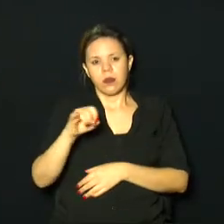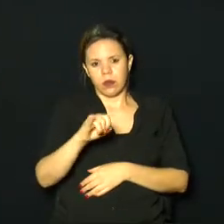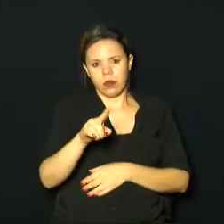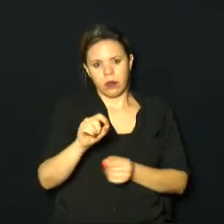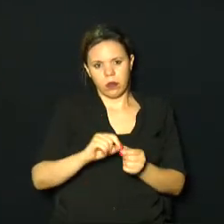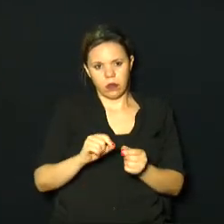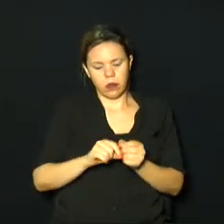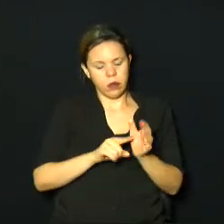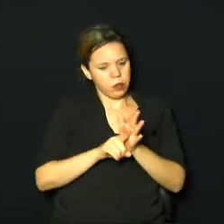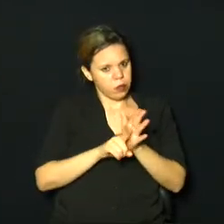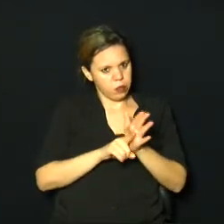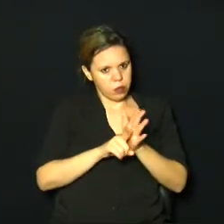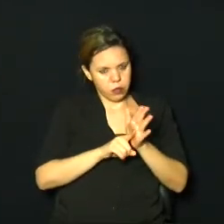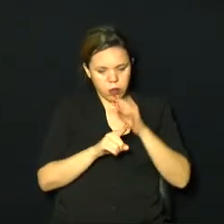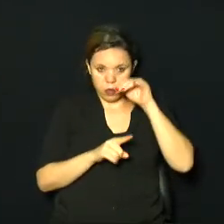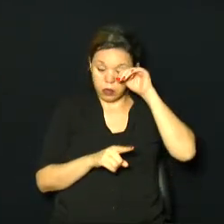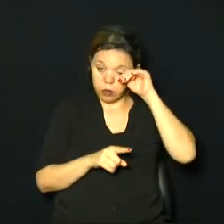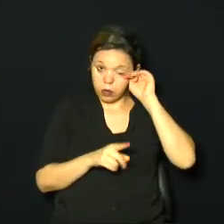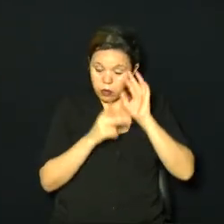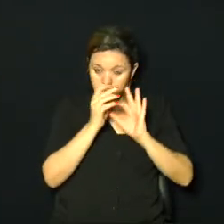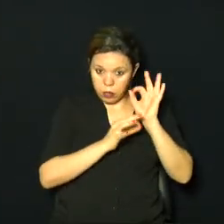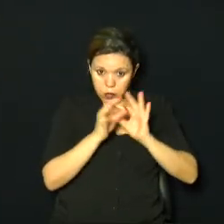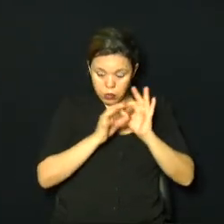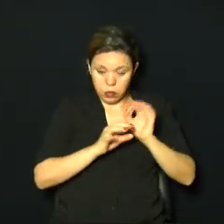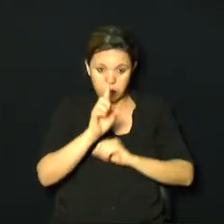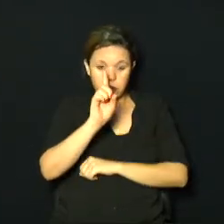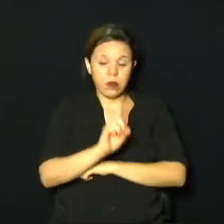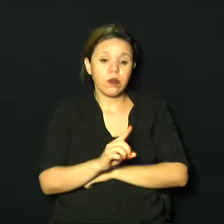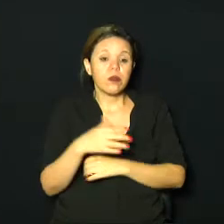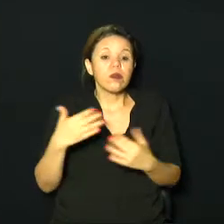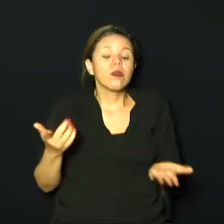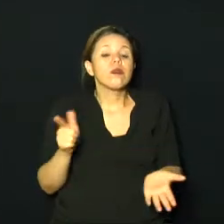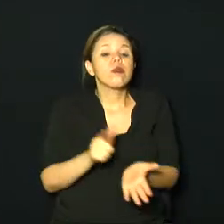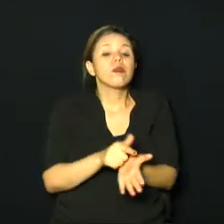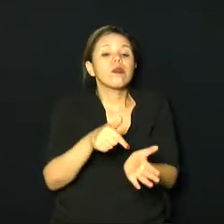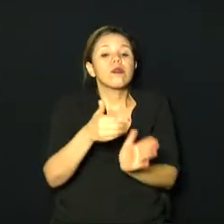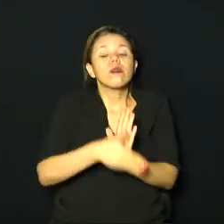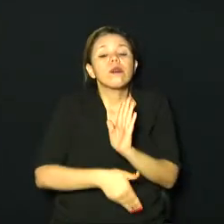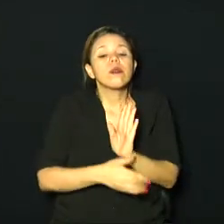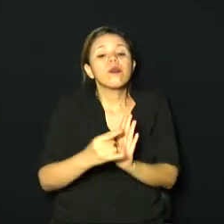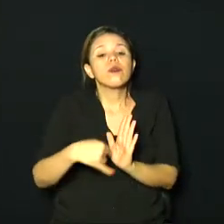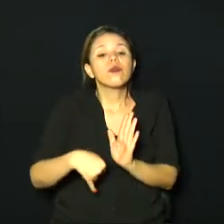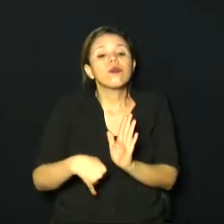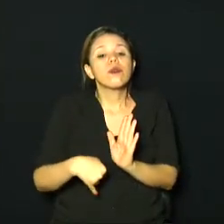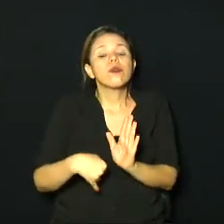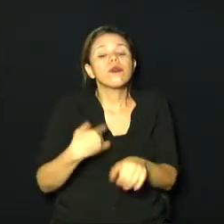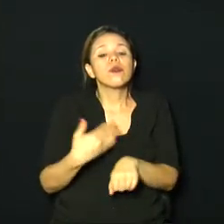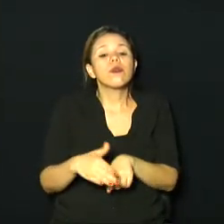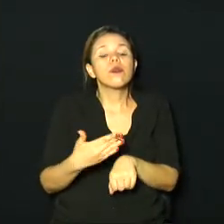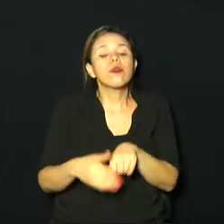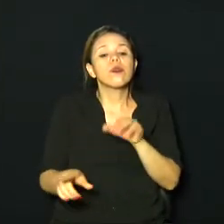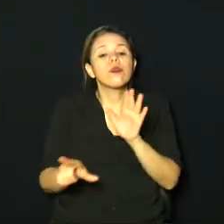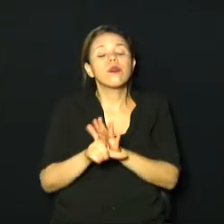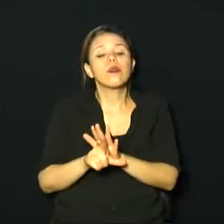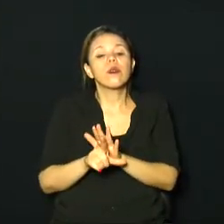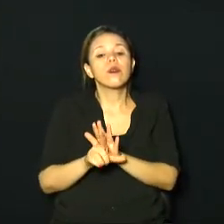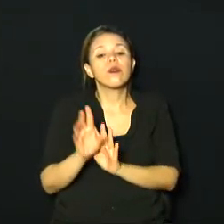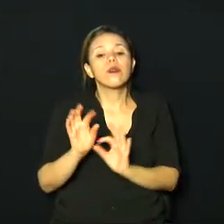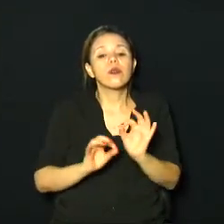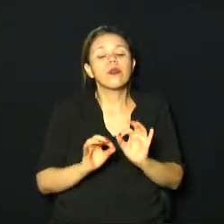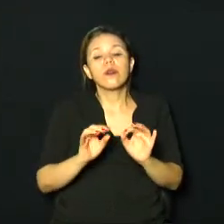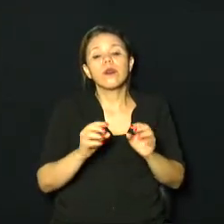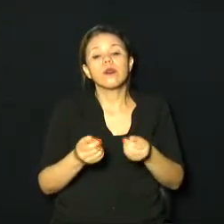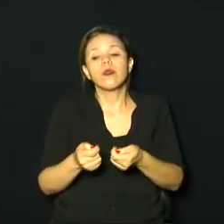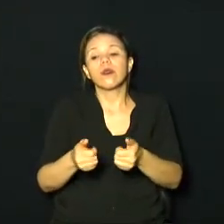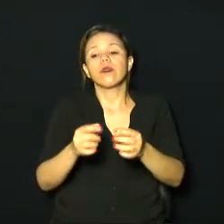um levantamento no plano diretor, cadê a aplicação do plano diretor? Cadê a aplicação da lei de regularização fundiária